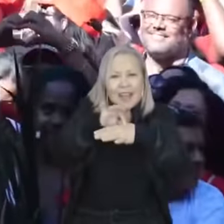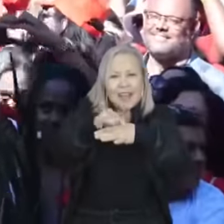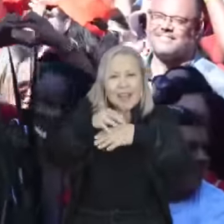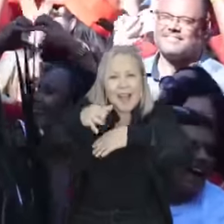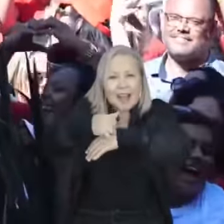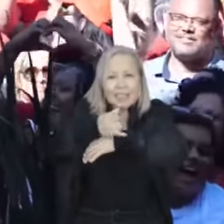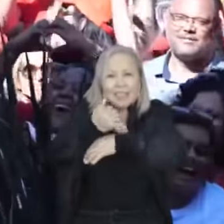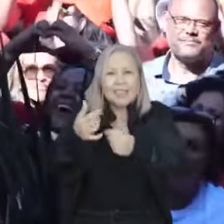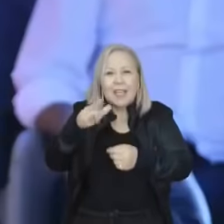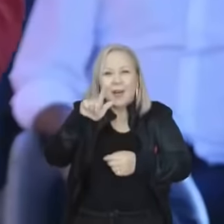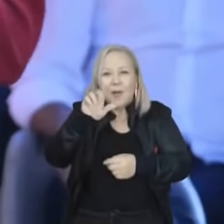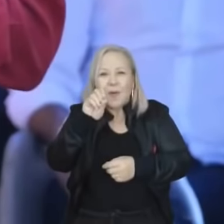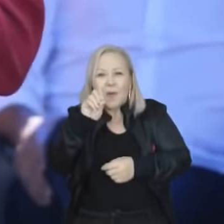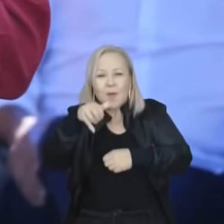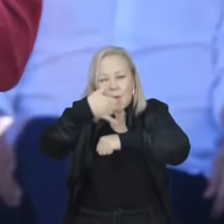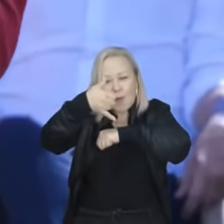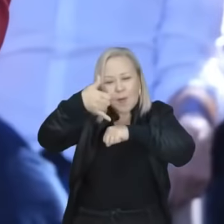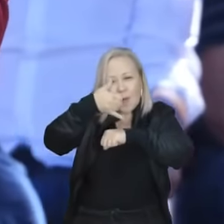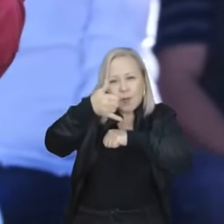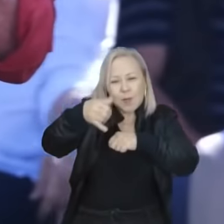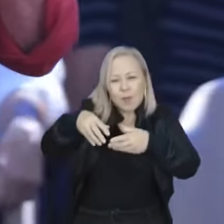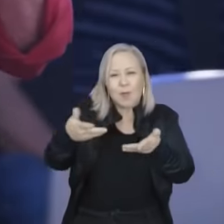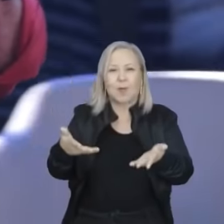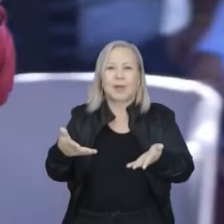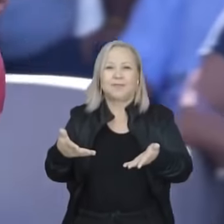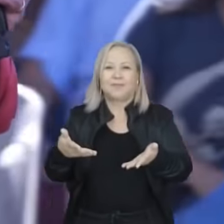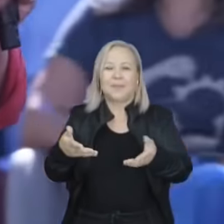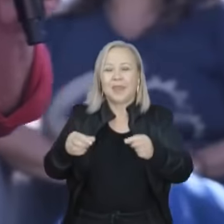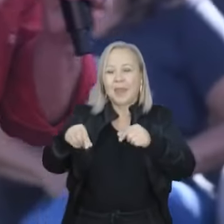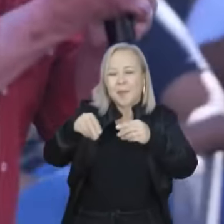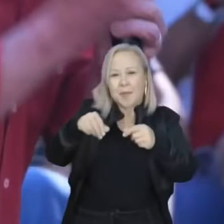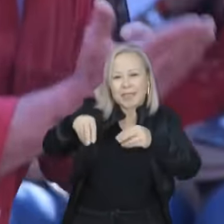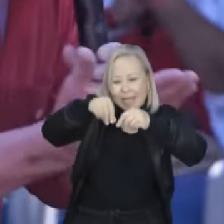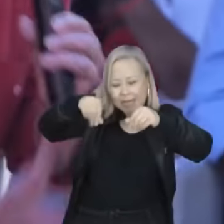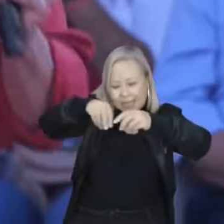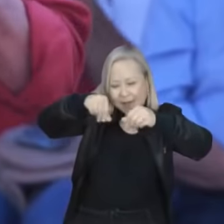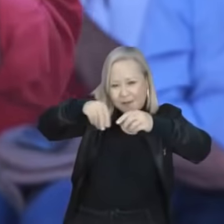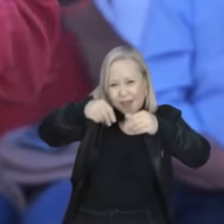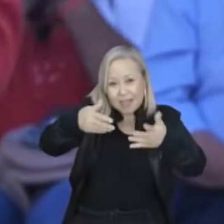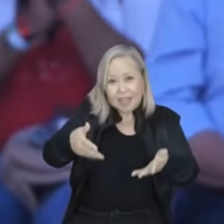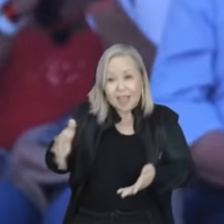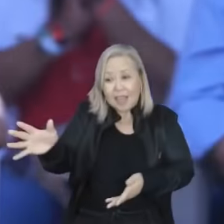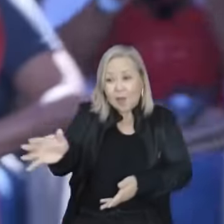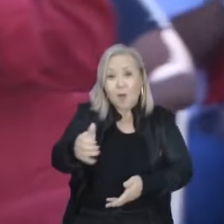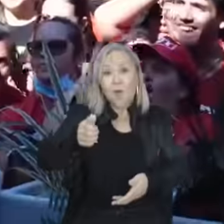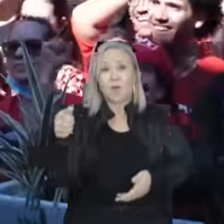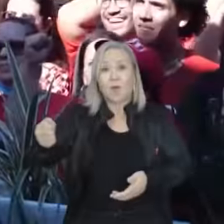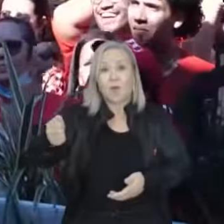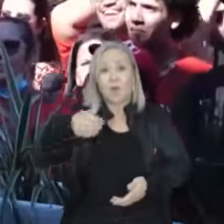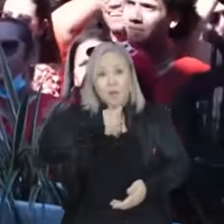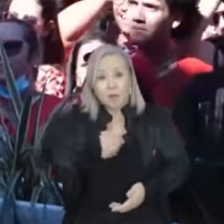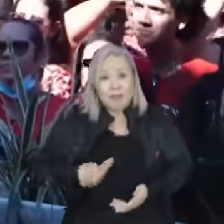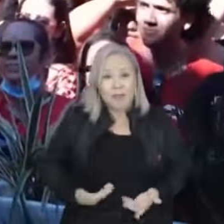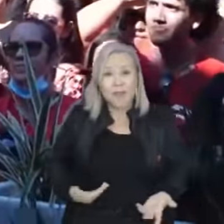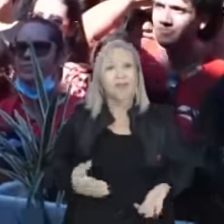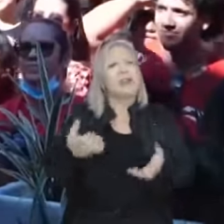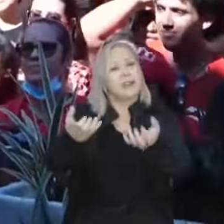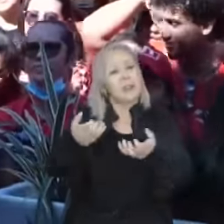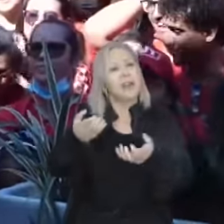farinha e tomar um copo de cerveja. É isso que a gente quer. A gente não quer passar